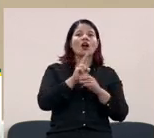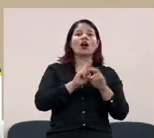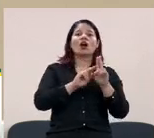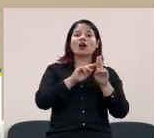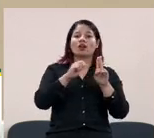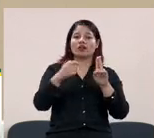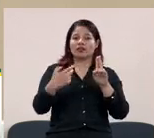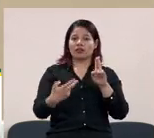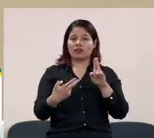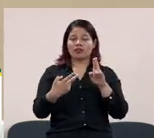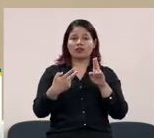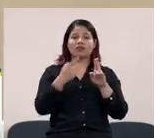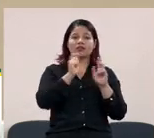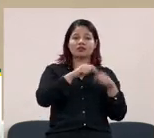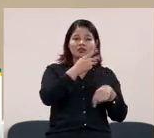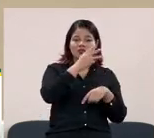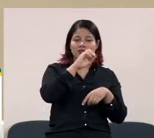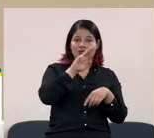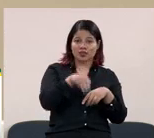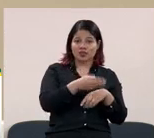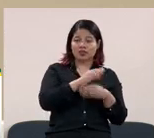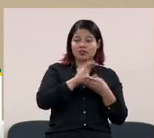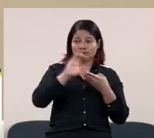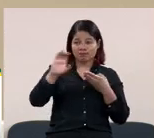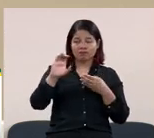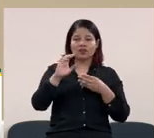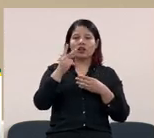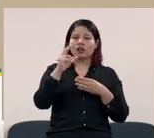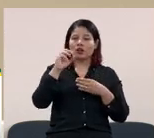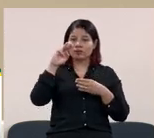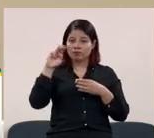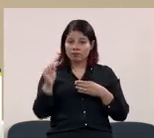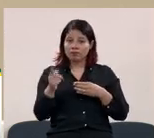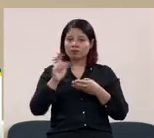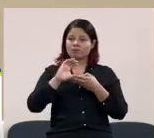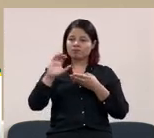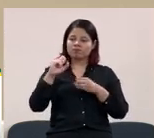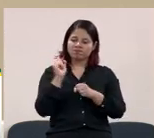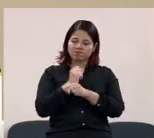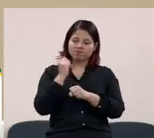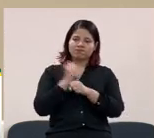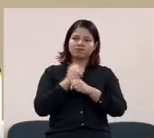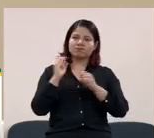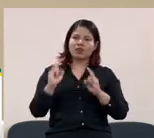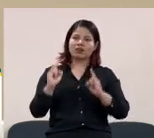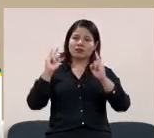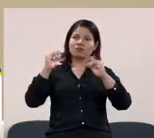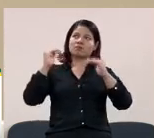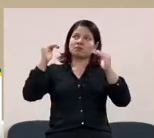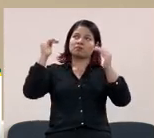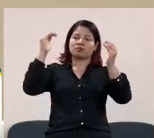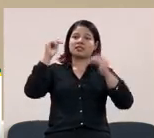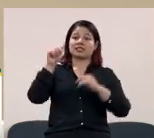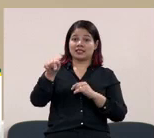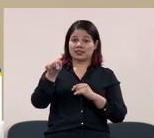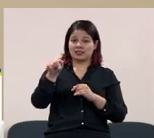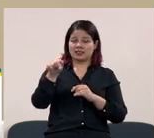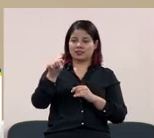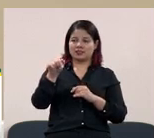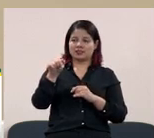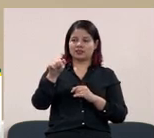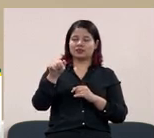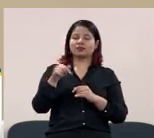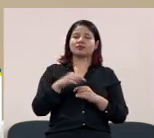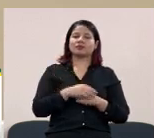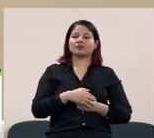de 30 milhões, 20 milhões para a construção do prédio de 7 andares, que cria aí